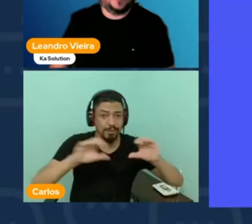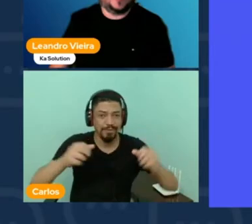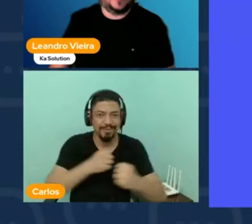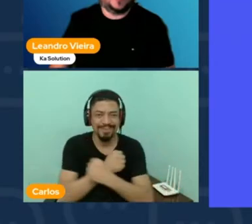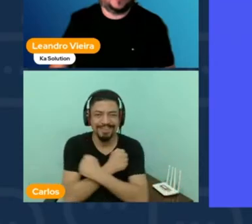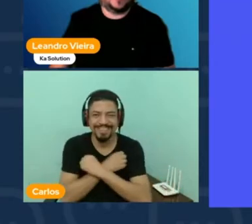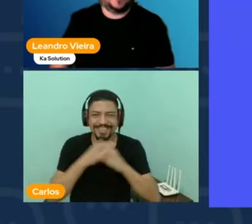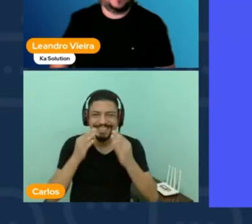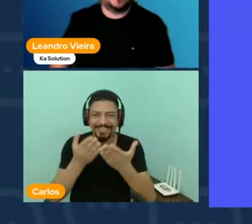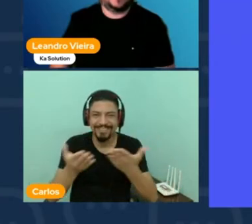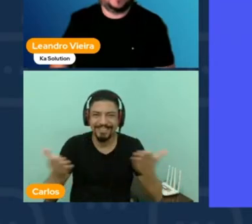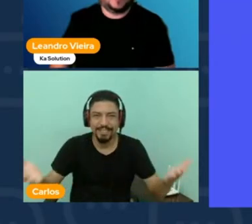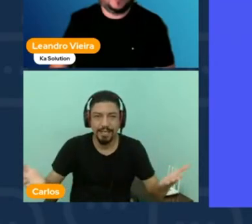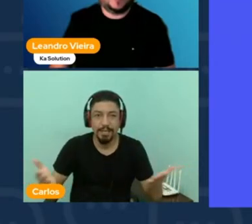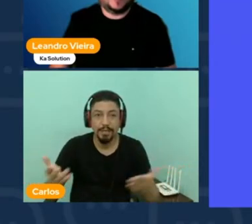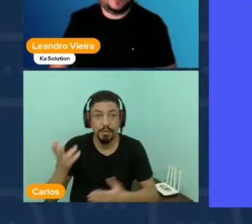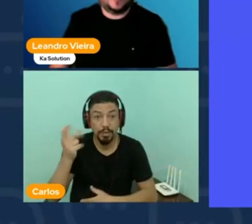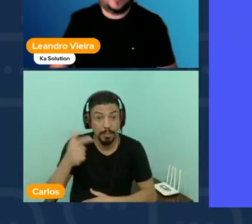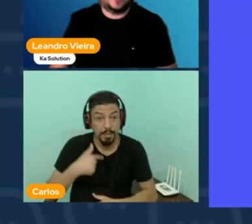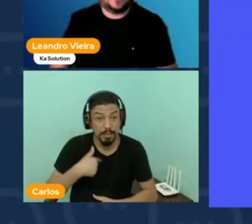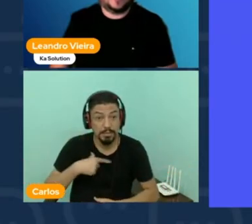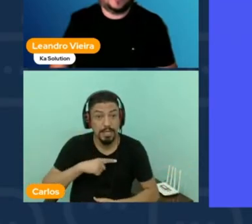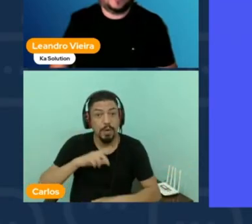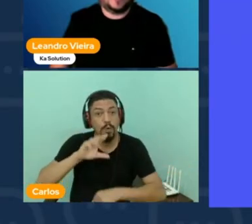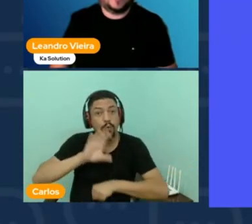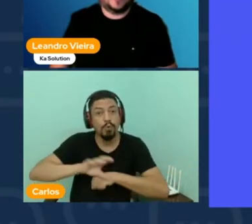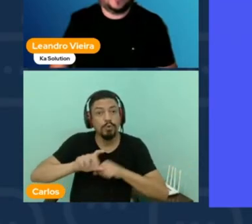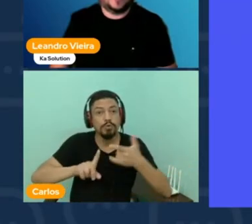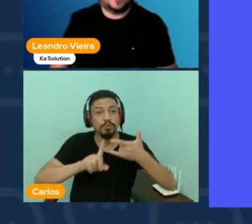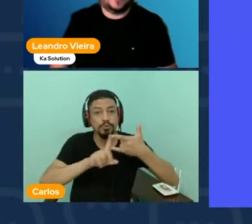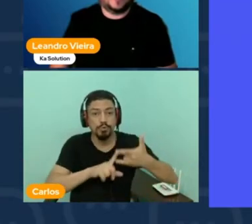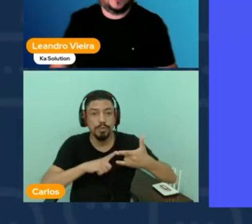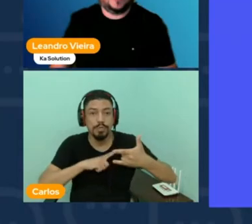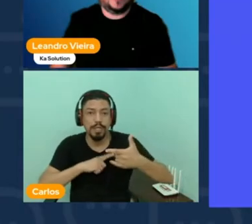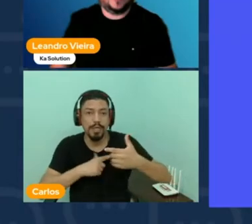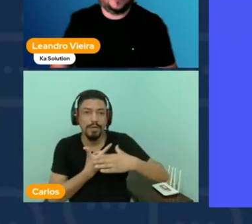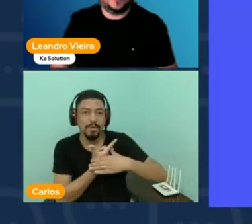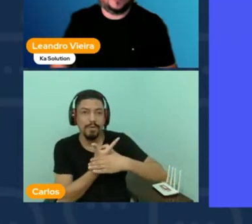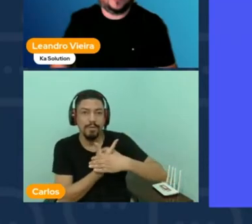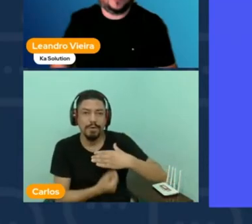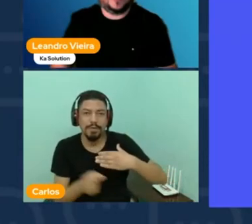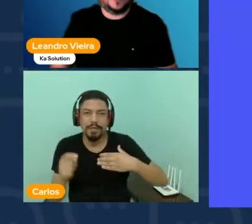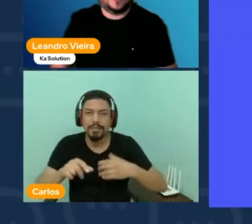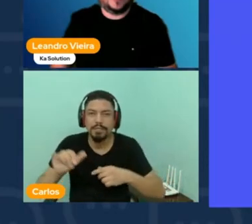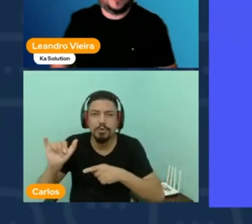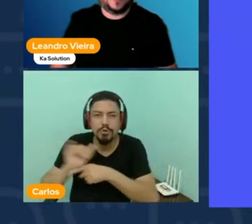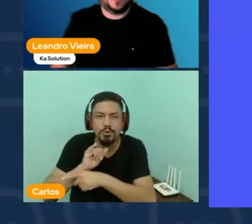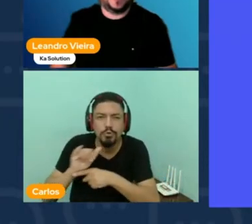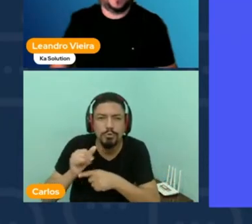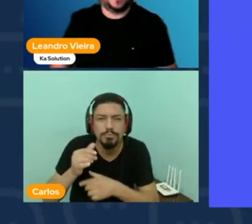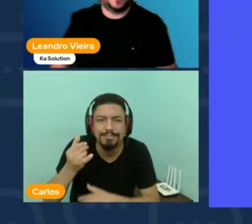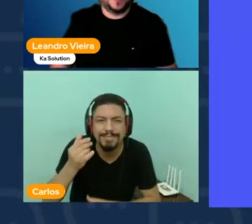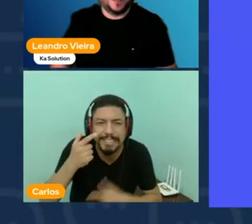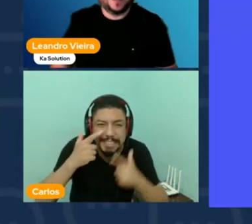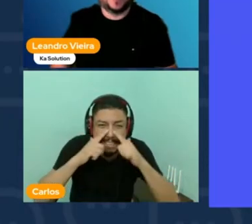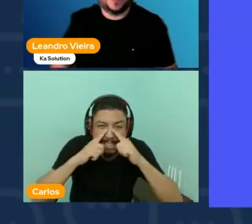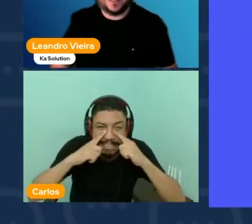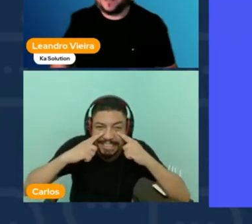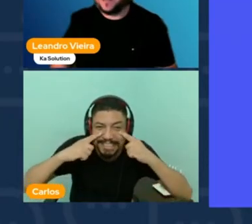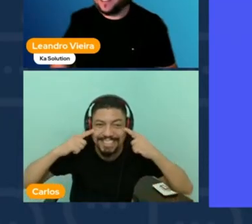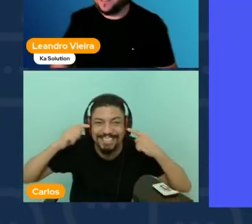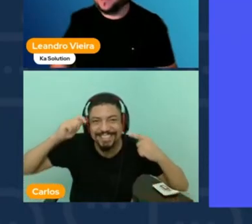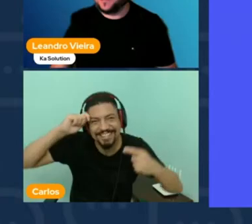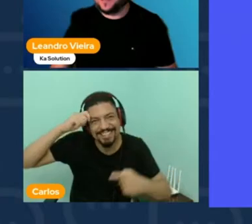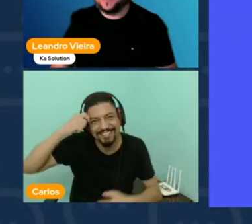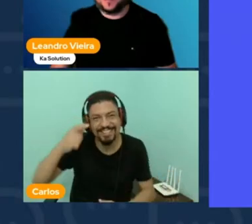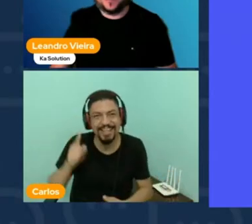para vocês. Normalmente eu faço o curso pelo Zoom, que tem uns filtros, né? Aqui no YouTube, olha a olheira do rapaz, né? É isso aí.